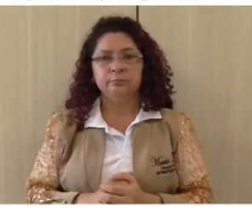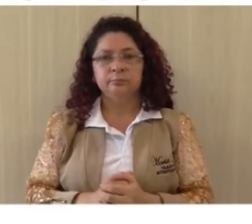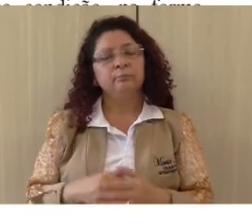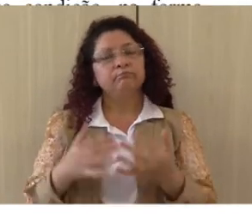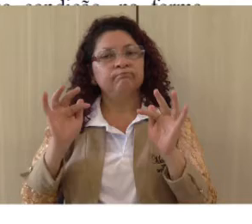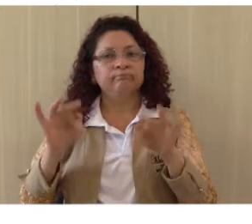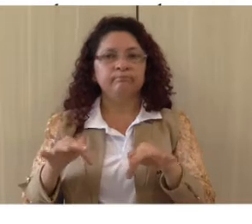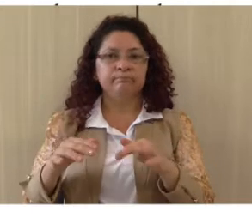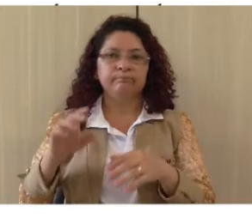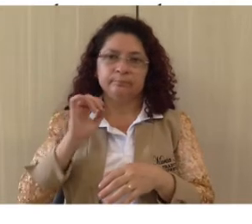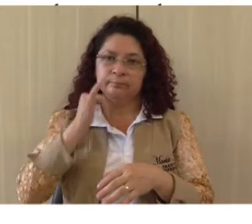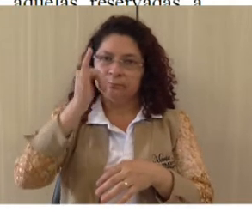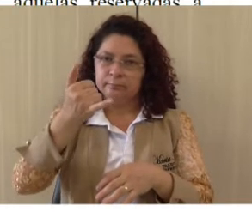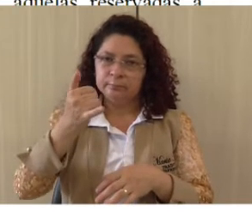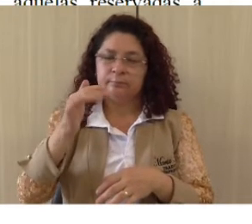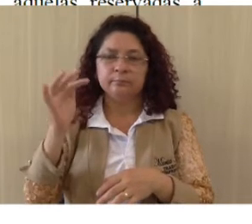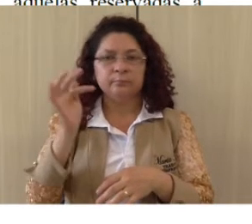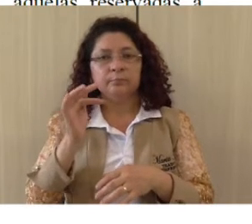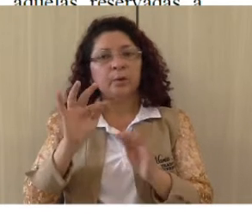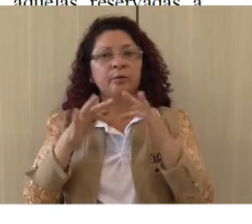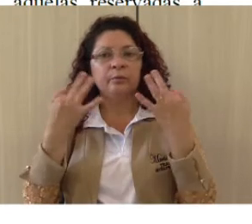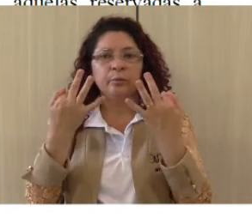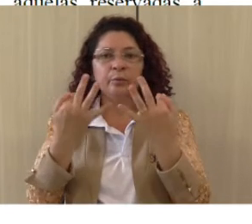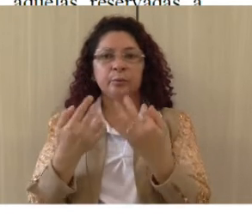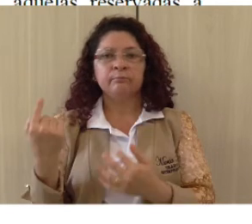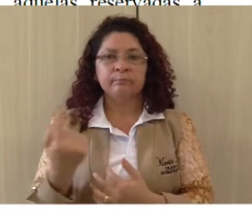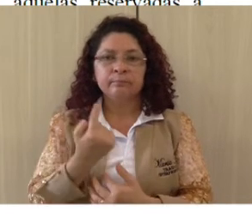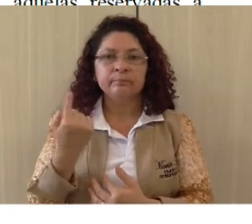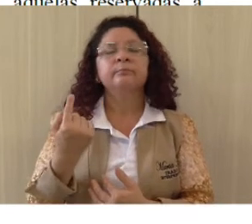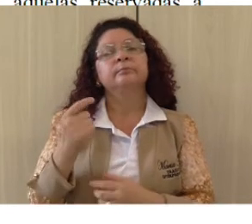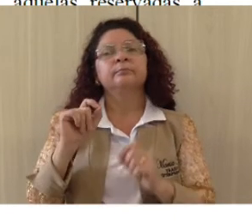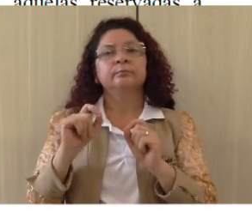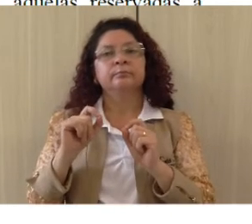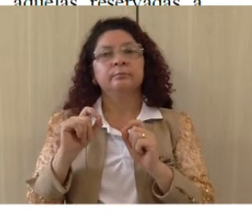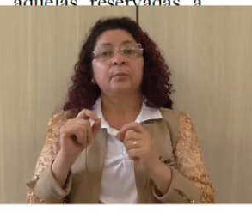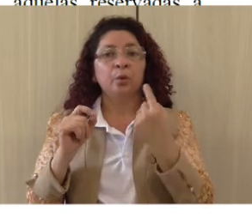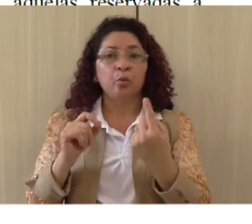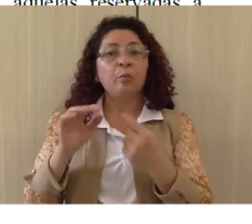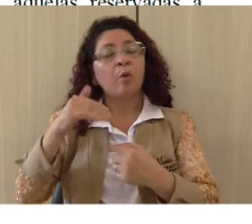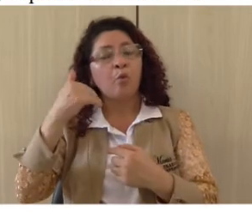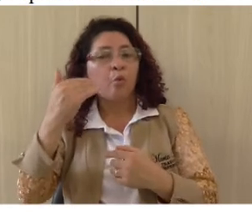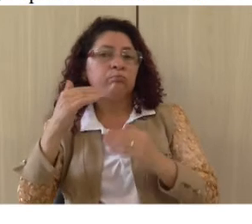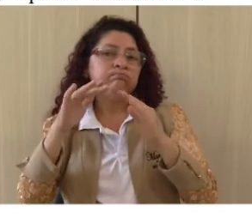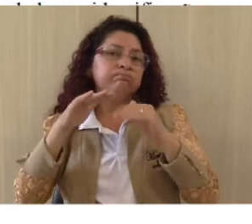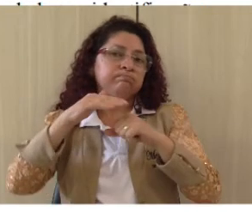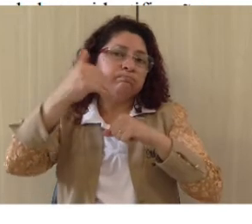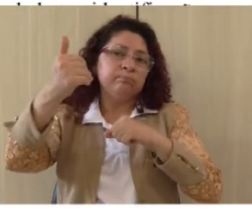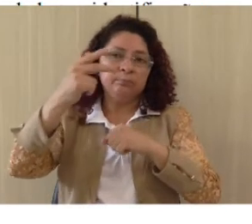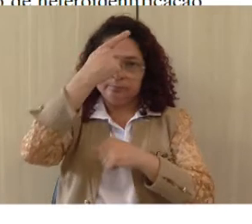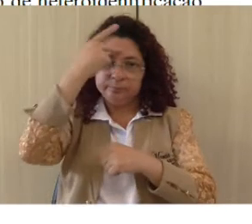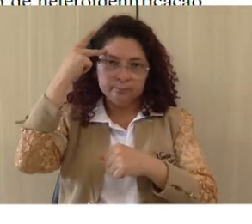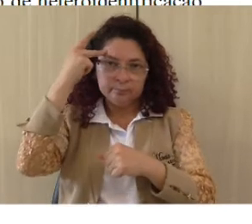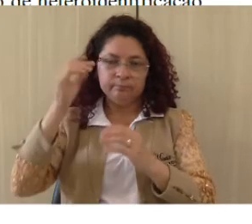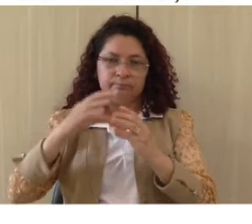Para fins deste edital, define-se família como a unidade nuclear composta por uma ou mais pessoas,